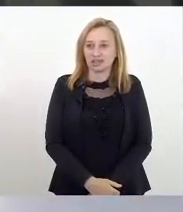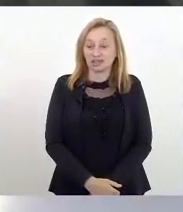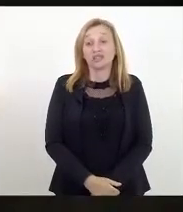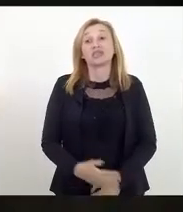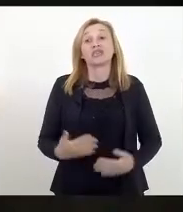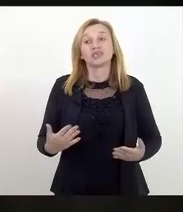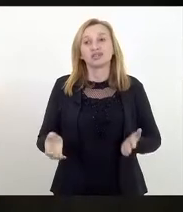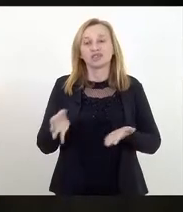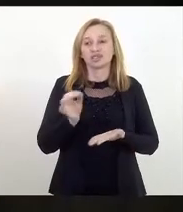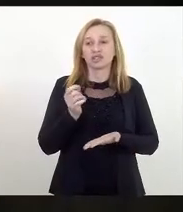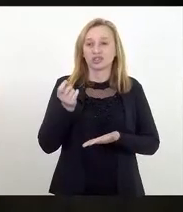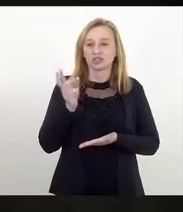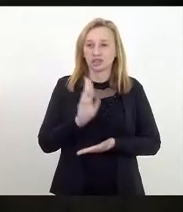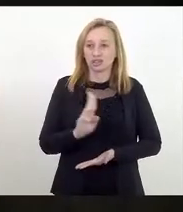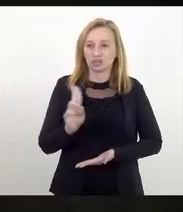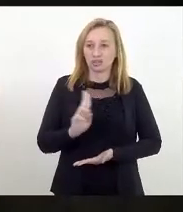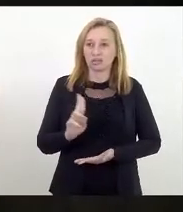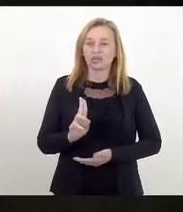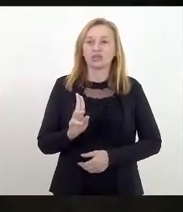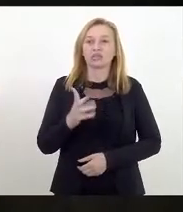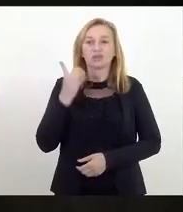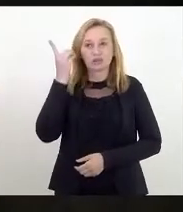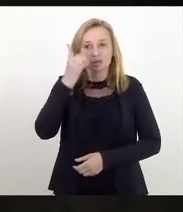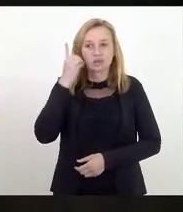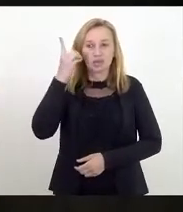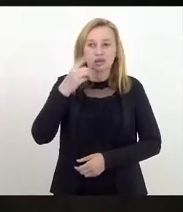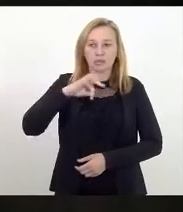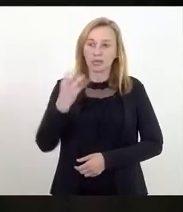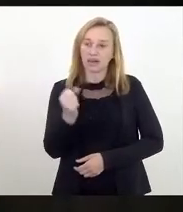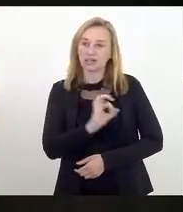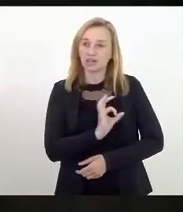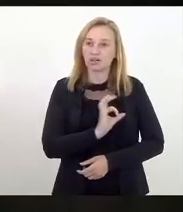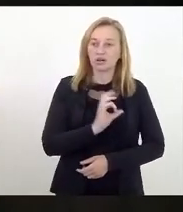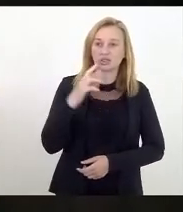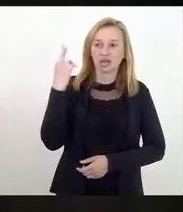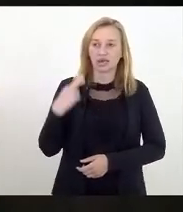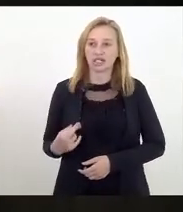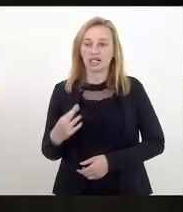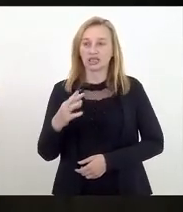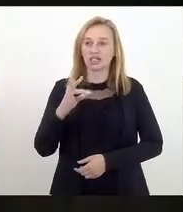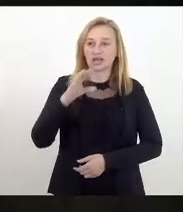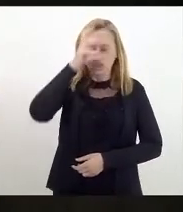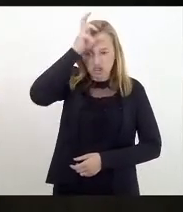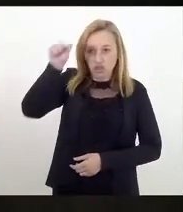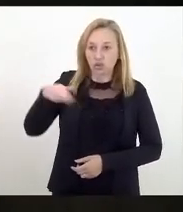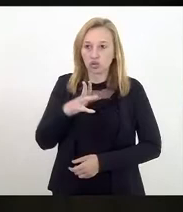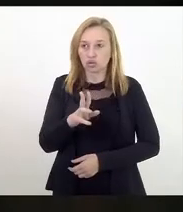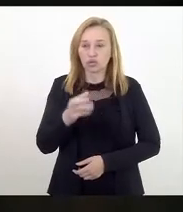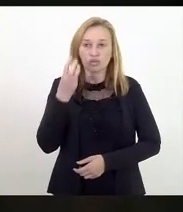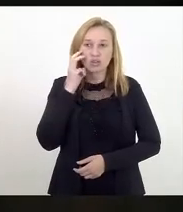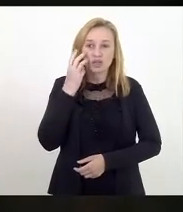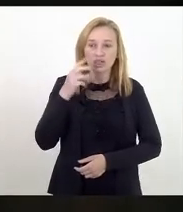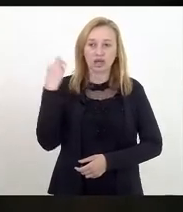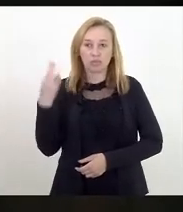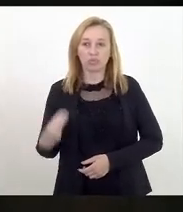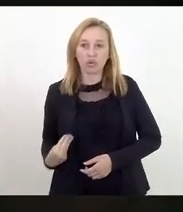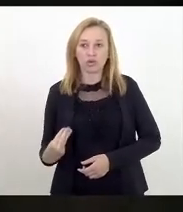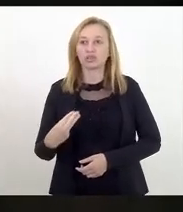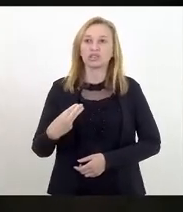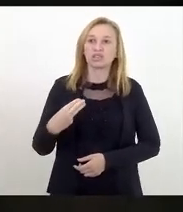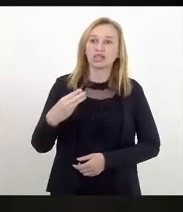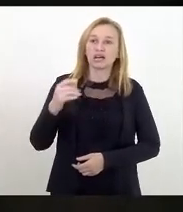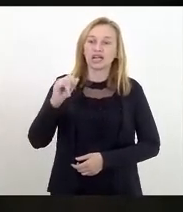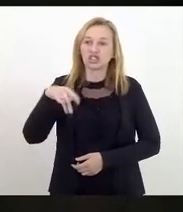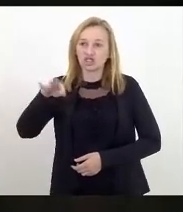escritos os senhores deputados. Marta Rocha, Renata, Tia Ju, Valdeck, Mônica Francisco, Alexandre Freitas, Flávio